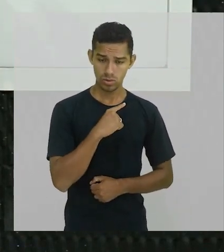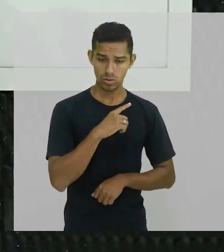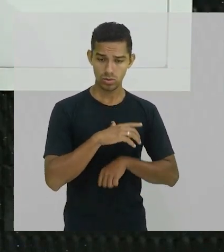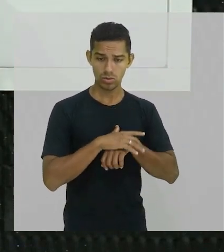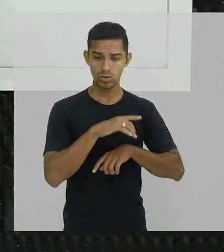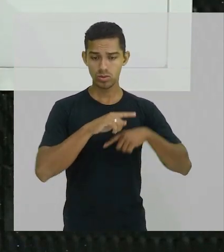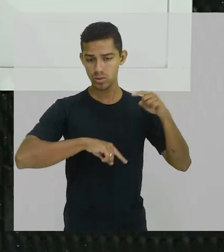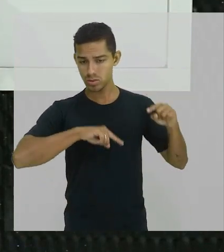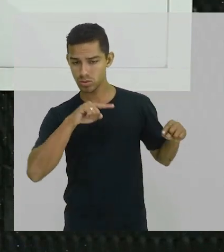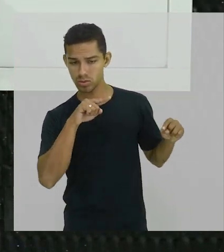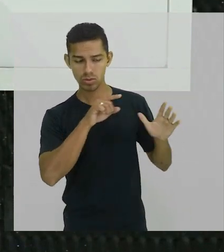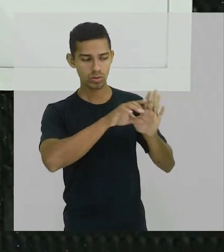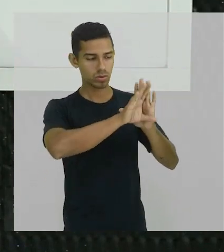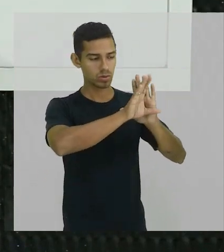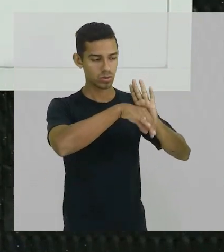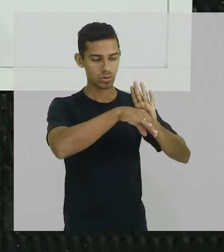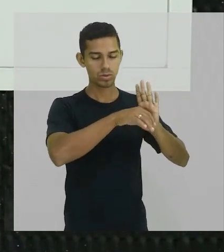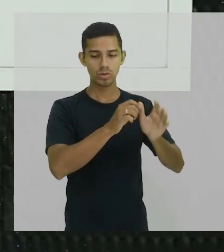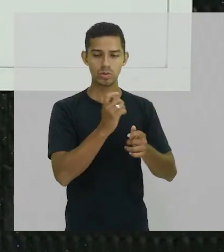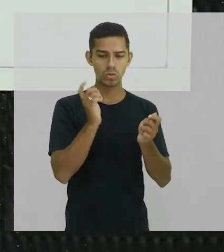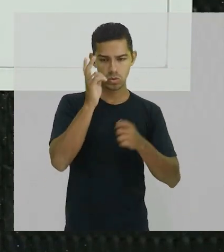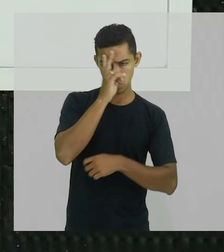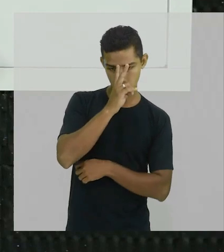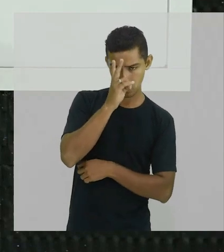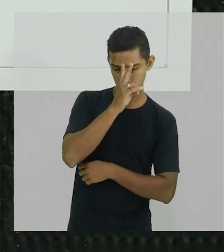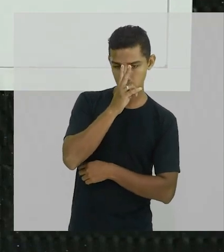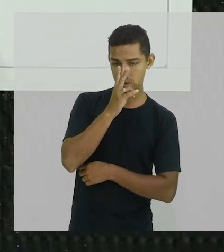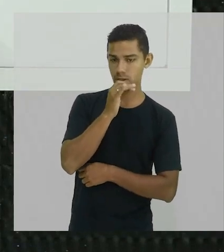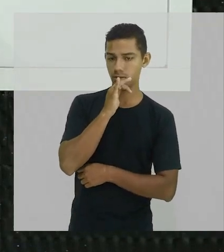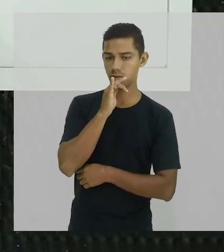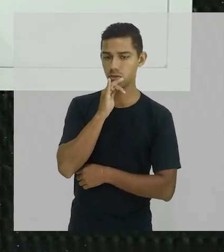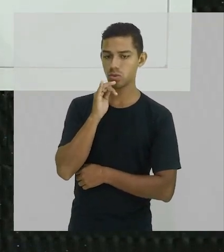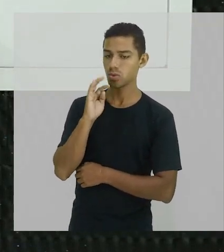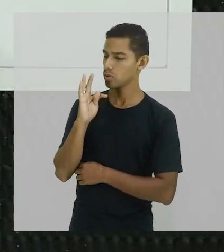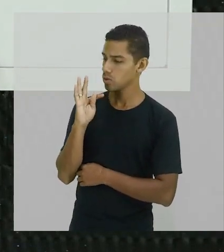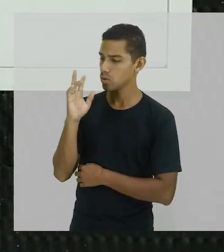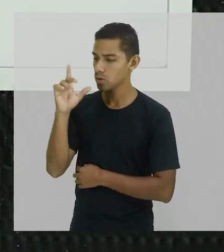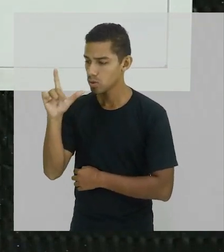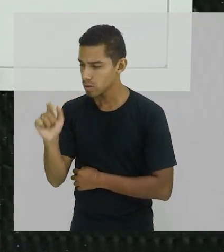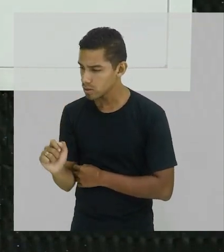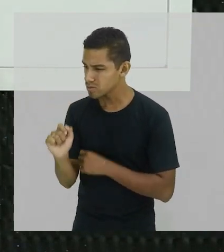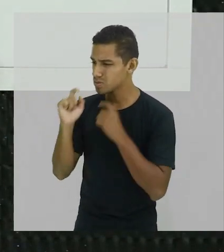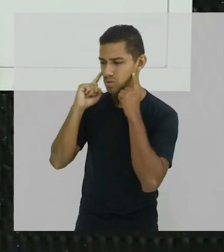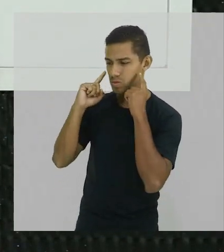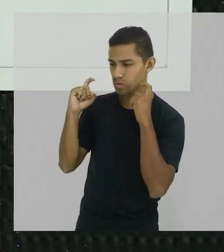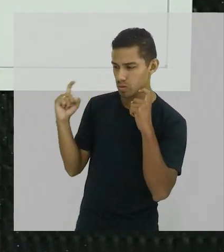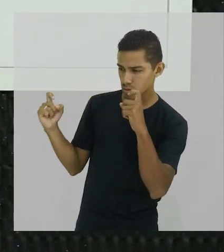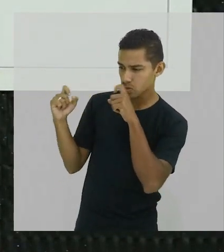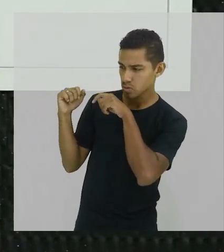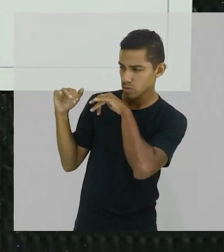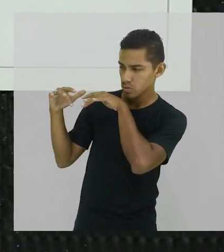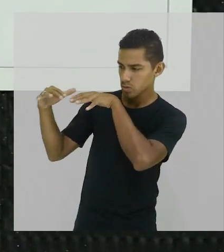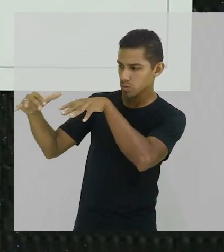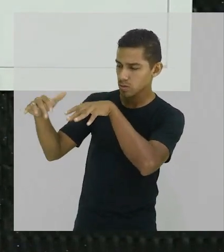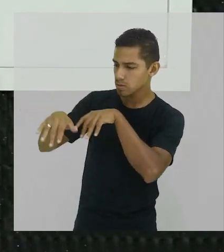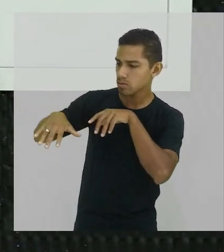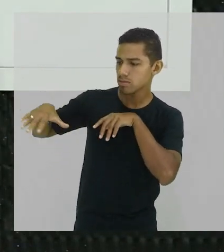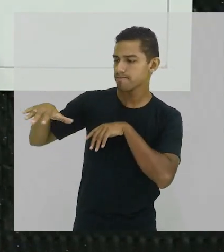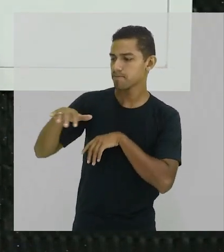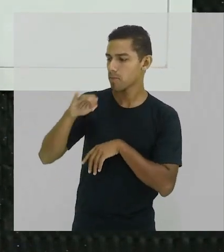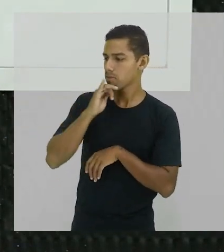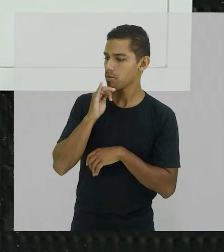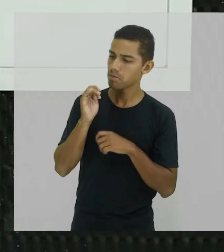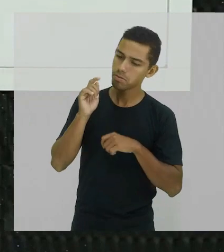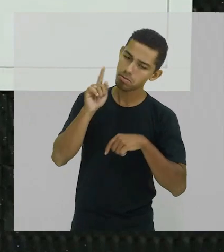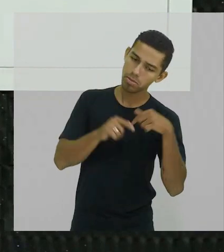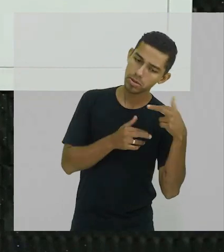Onda, o conceito de onda, só para relembrar, né? Onda é toda perturbação que se propaga em um meio. Seja